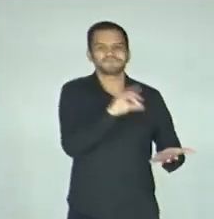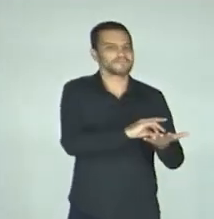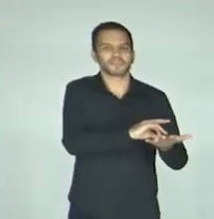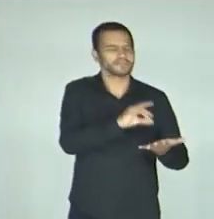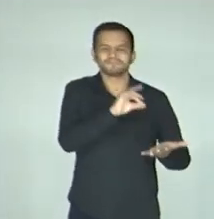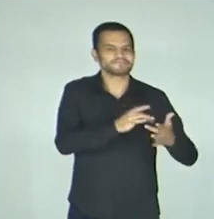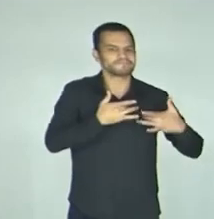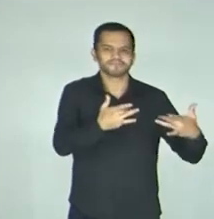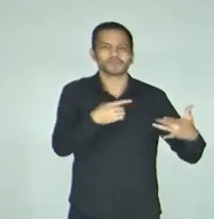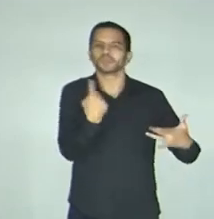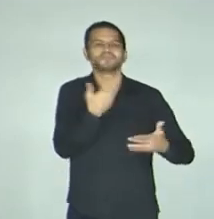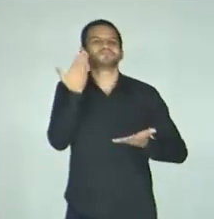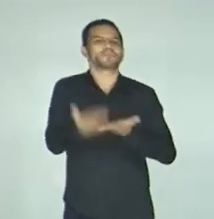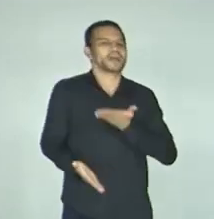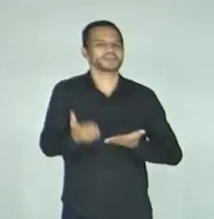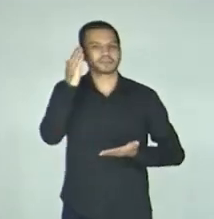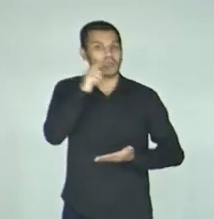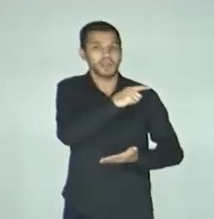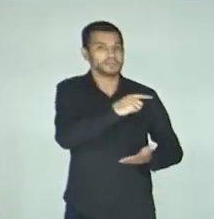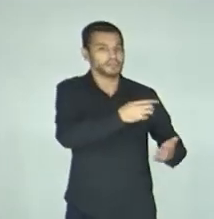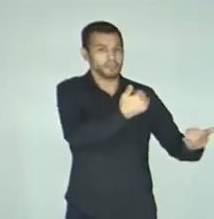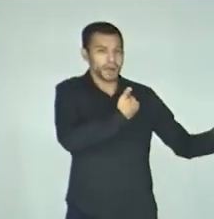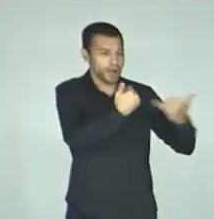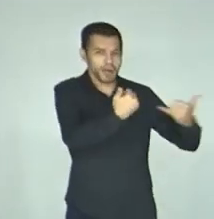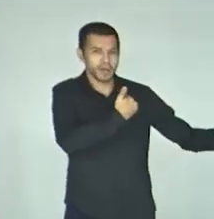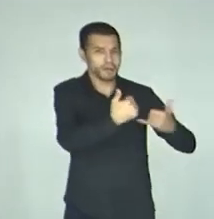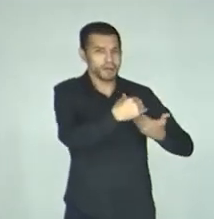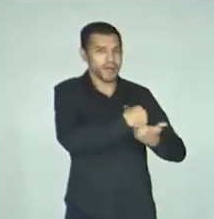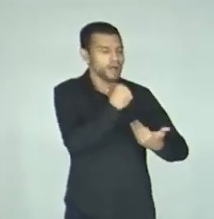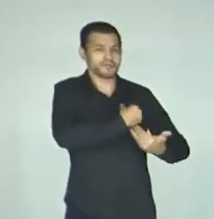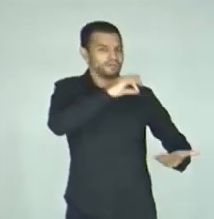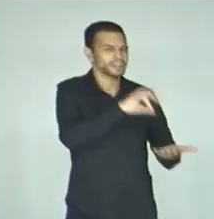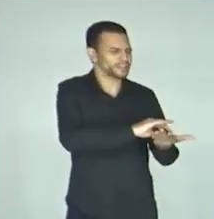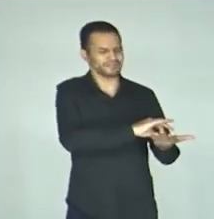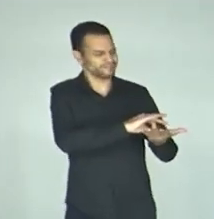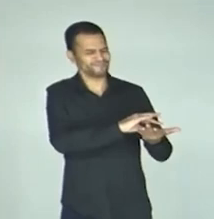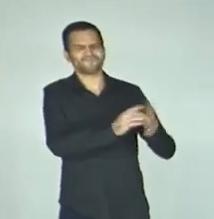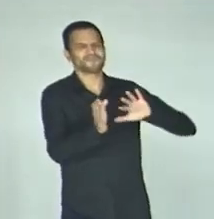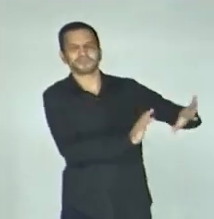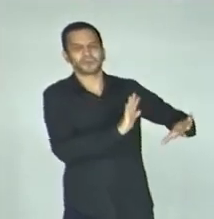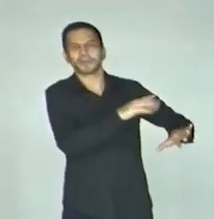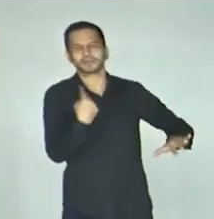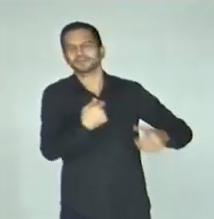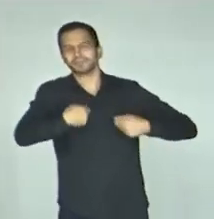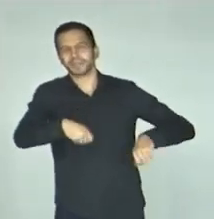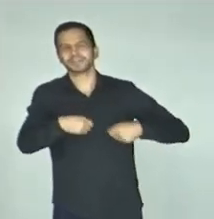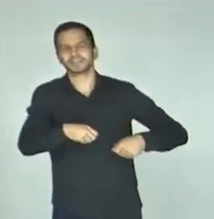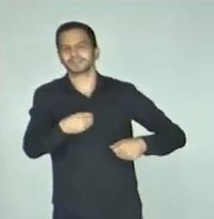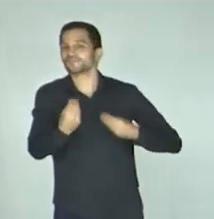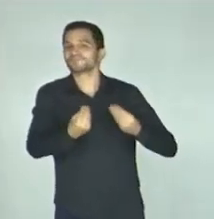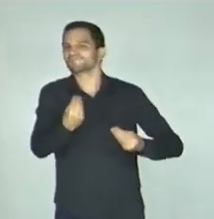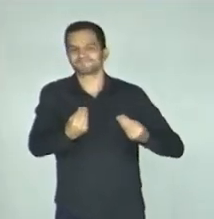boca sincera para falar o que a gente não quer ouvir mas que a gente precisa o